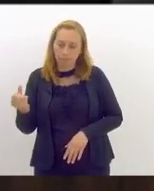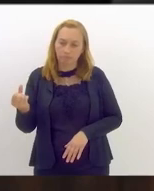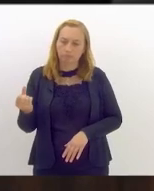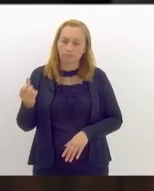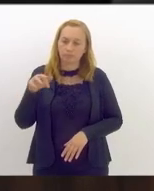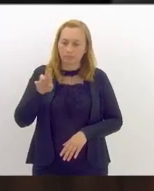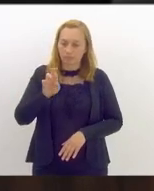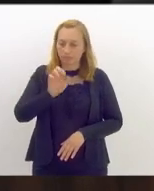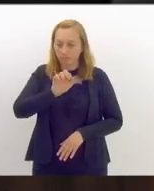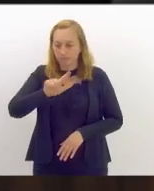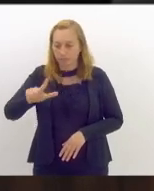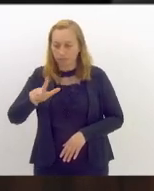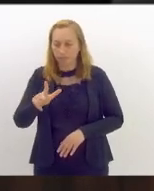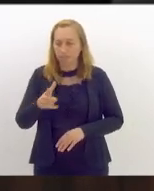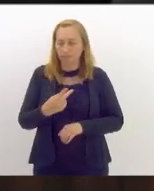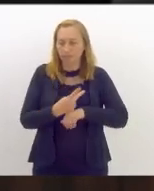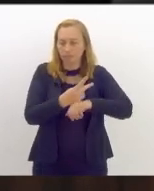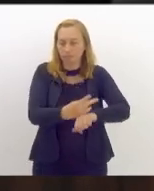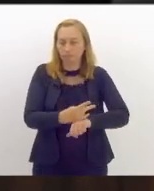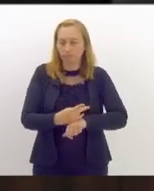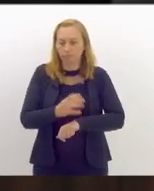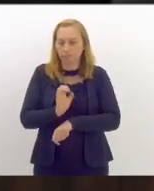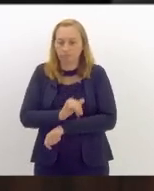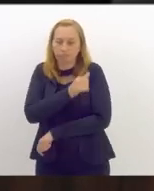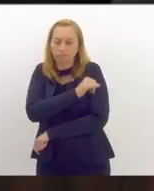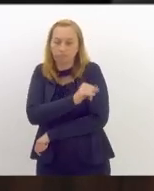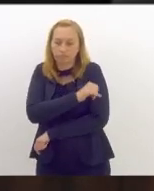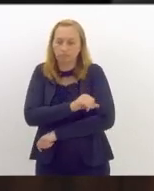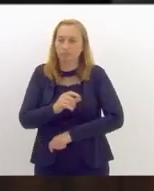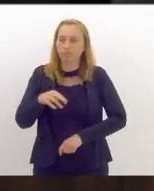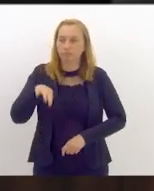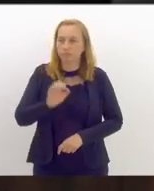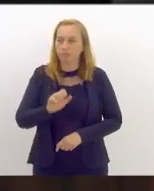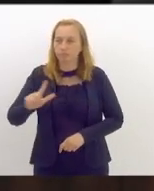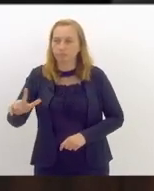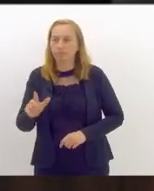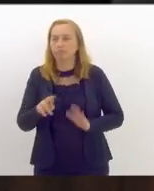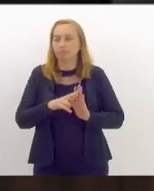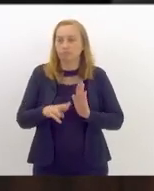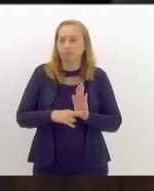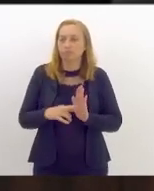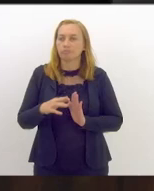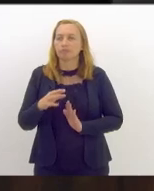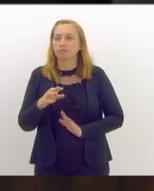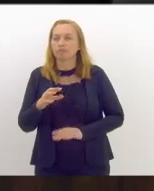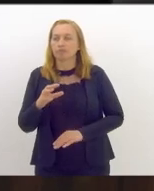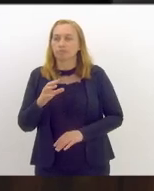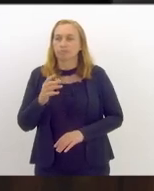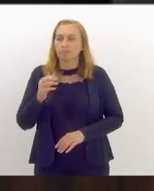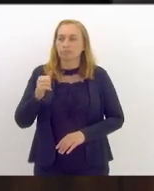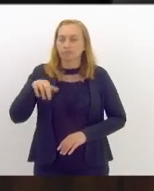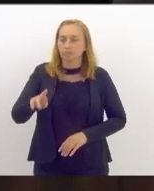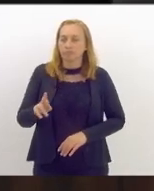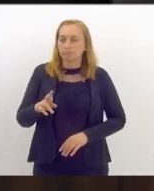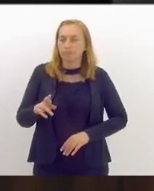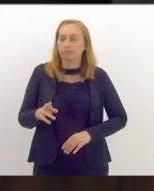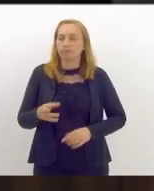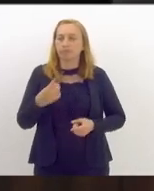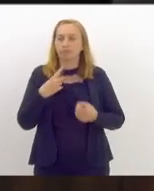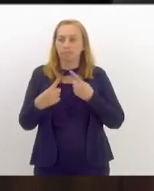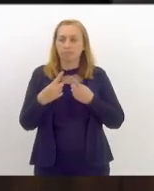de Menezes do Estado do Rio de Janeiro ao Senhor Maciel Júnior parecida comissão de normas favorável Rosenberg em